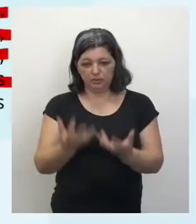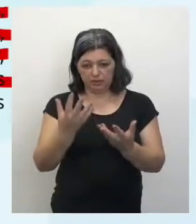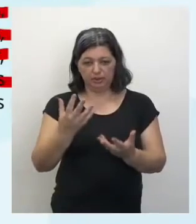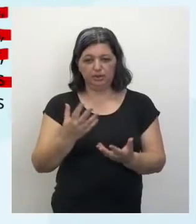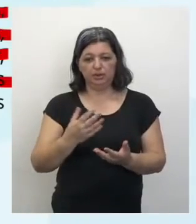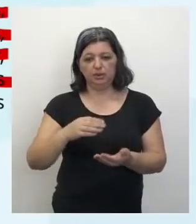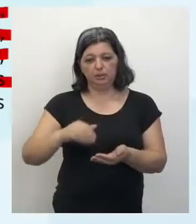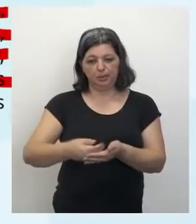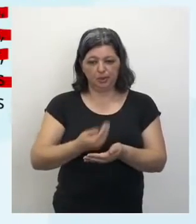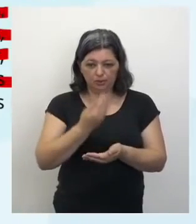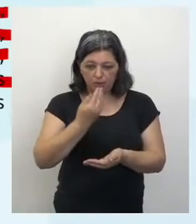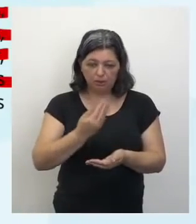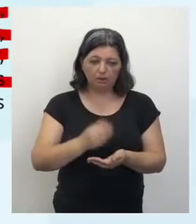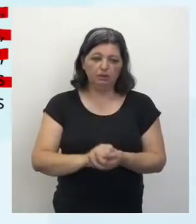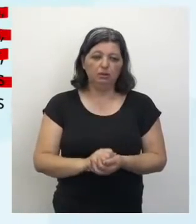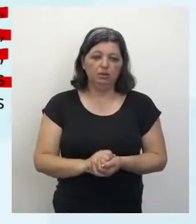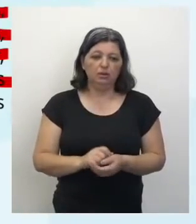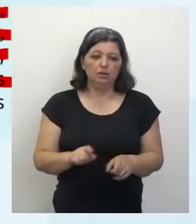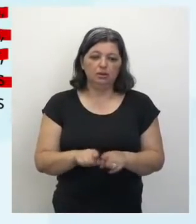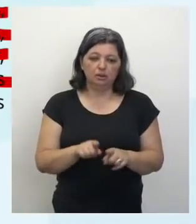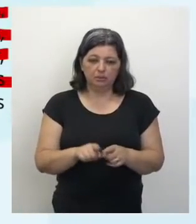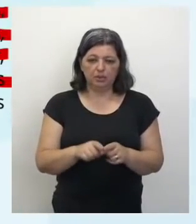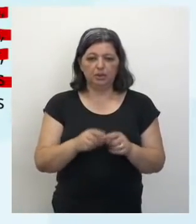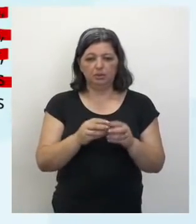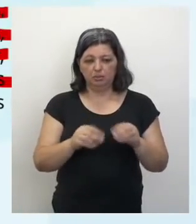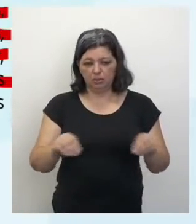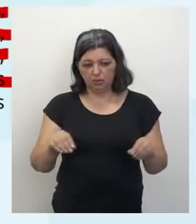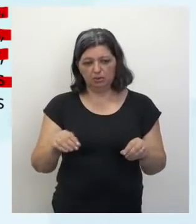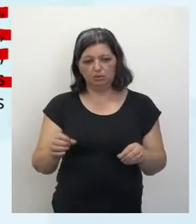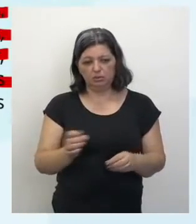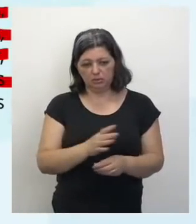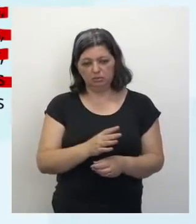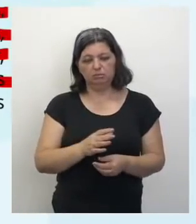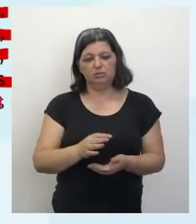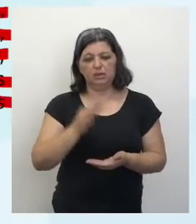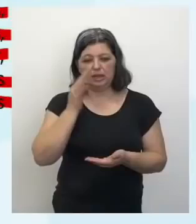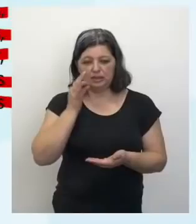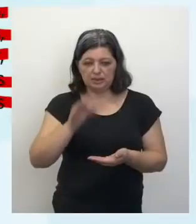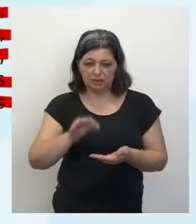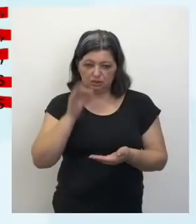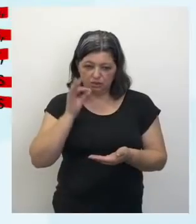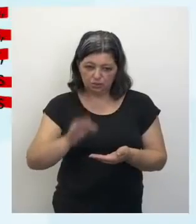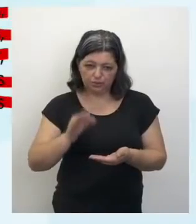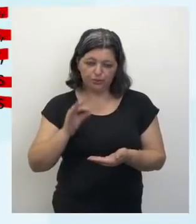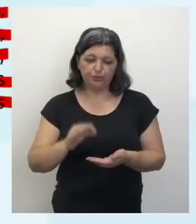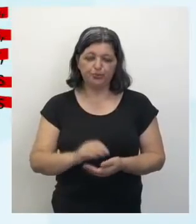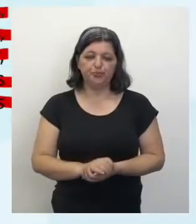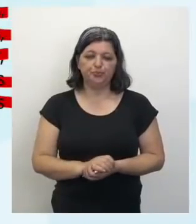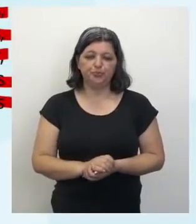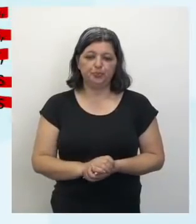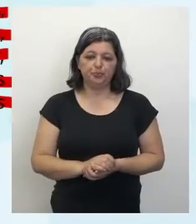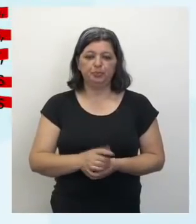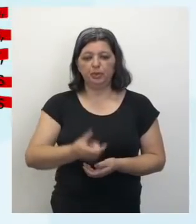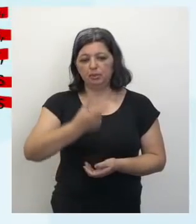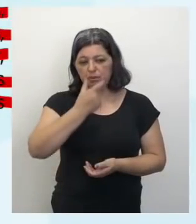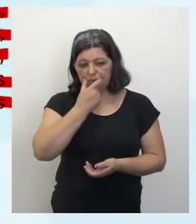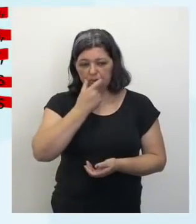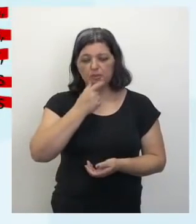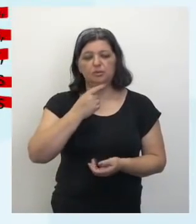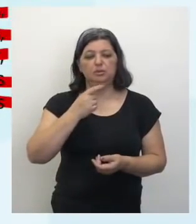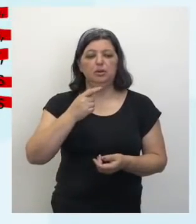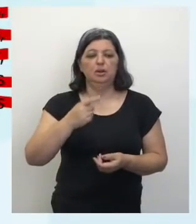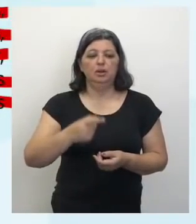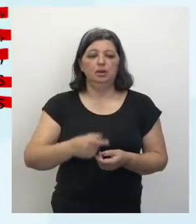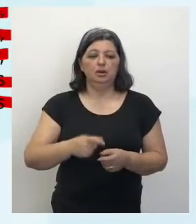molhos prontos, né, para saladas, salgadinhos de pacote, biscoitos doces,